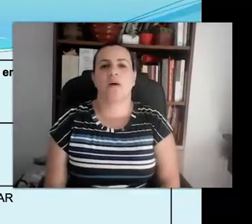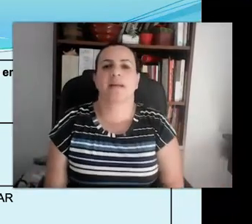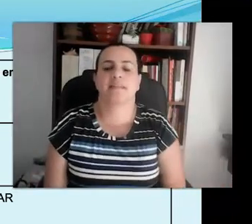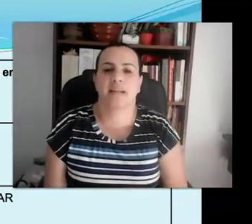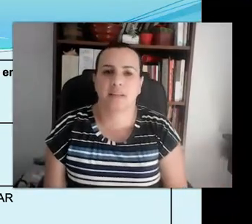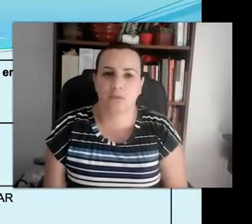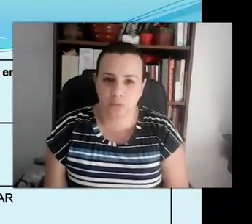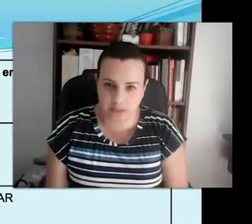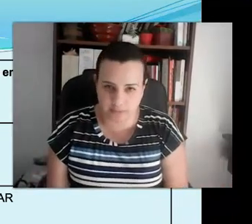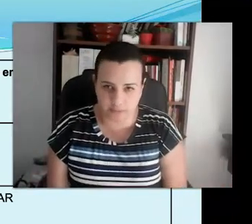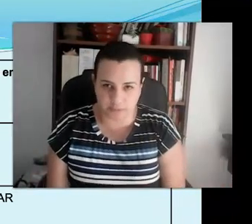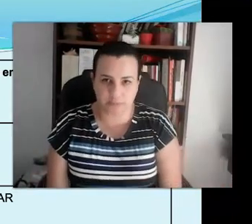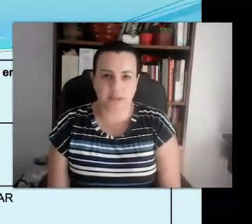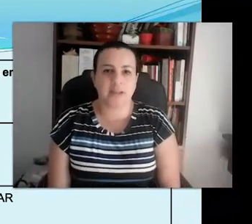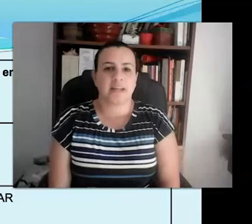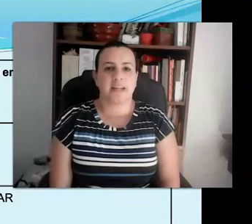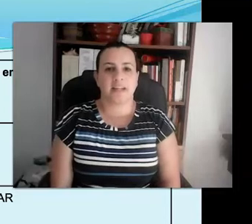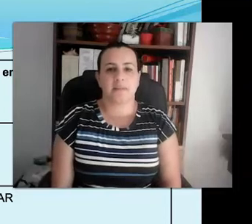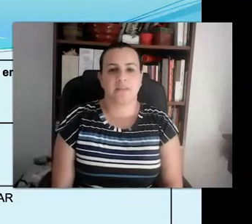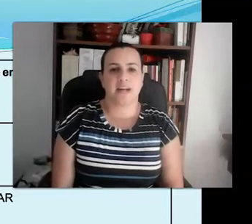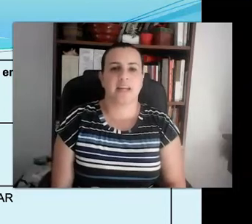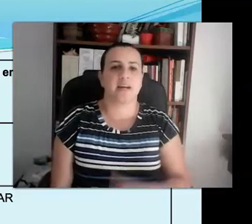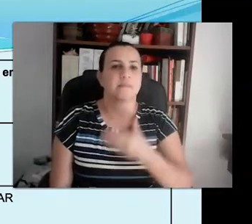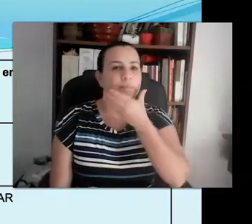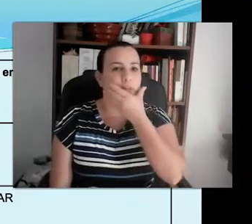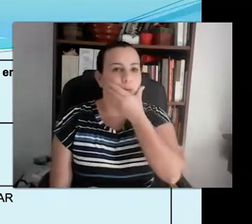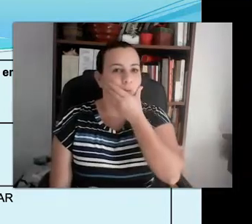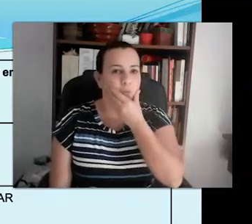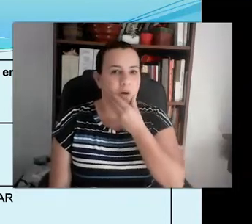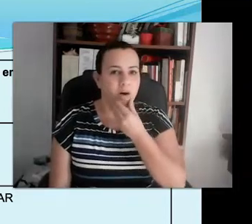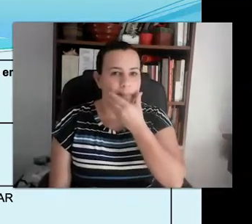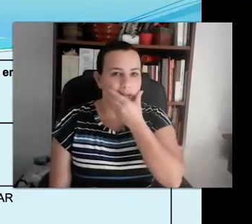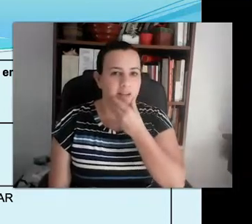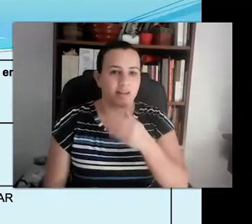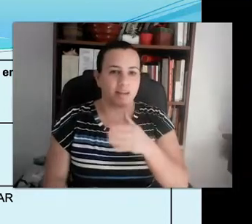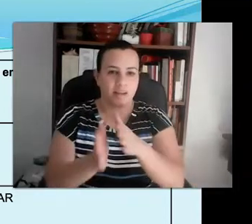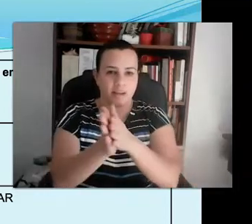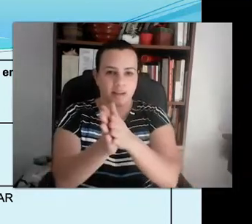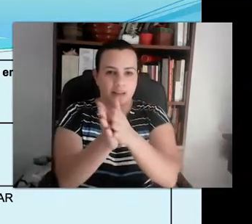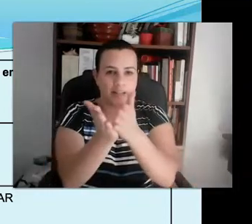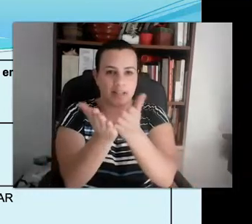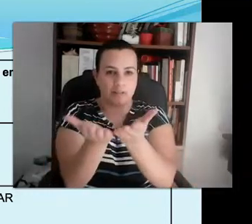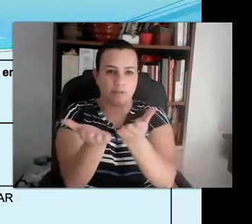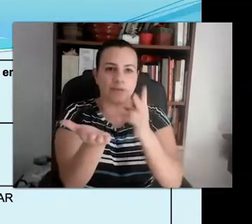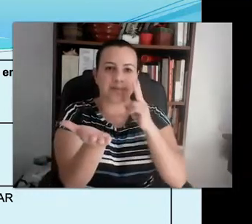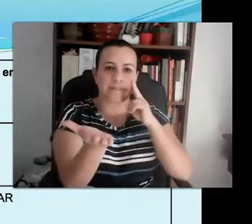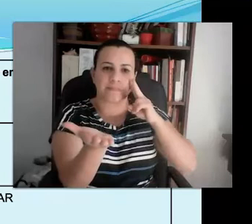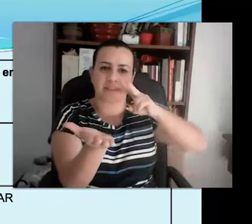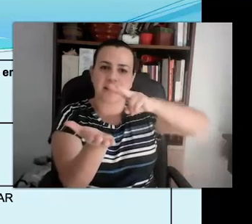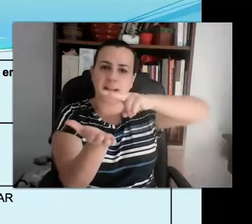está: o homem está lendo o livro. Em Libras ficaria: o homem,